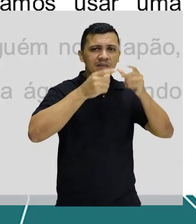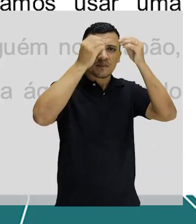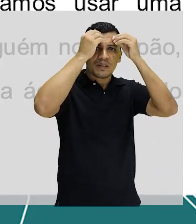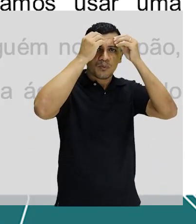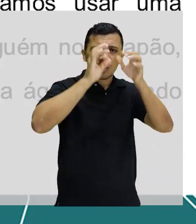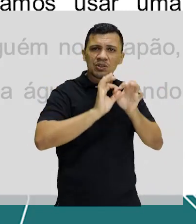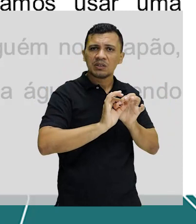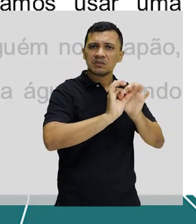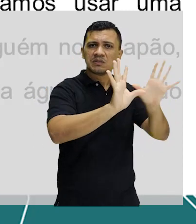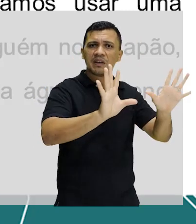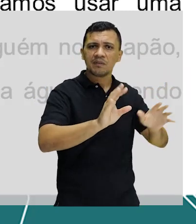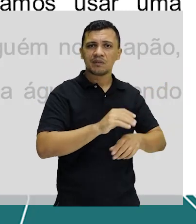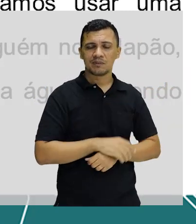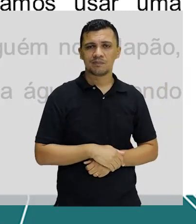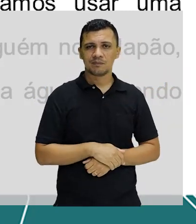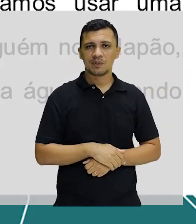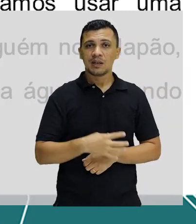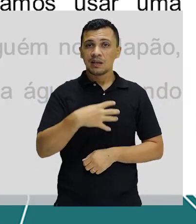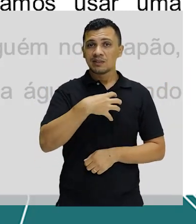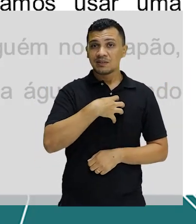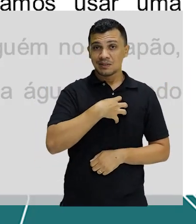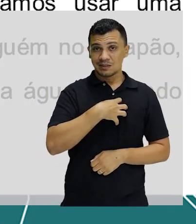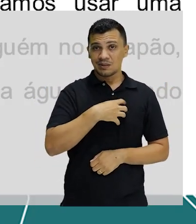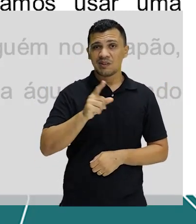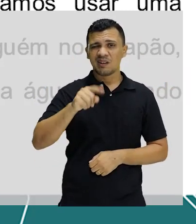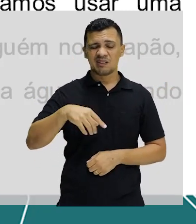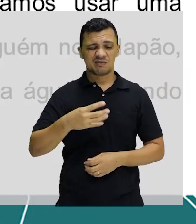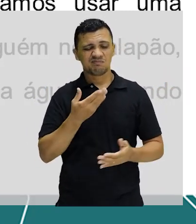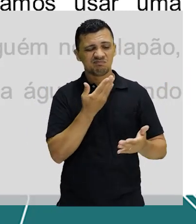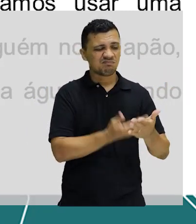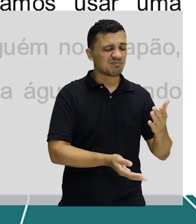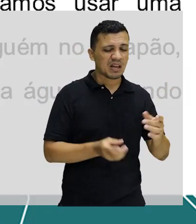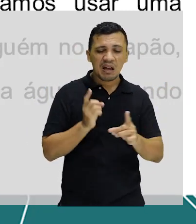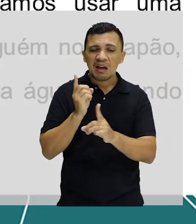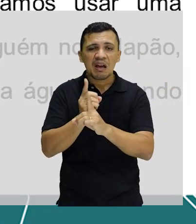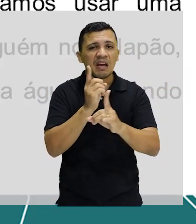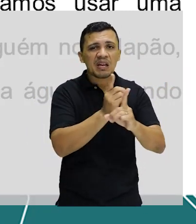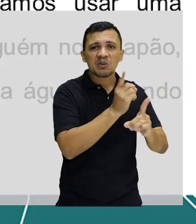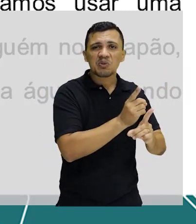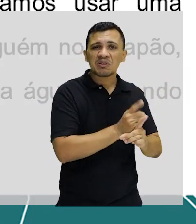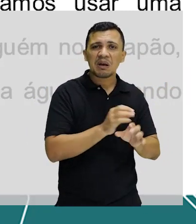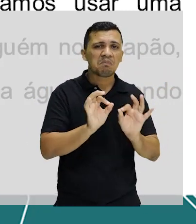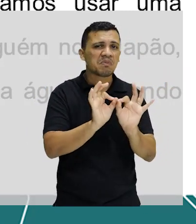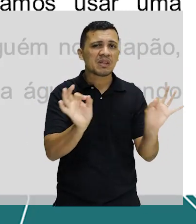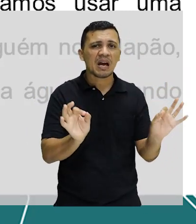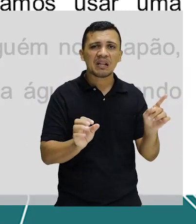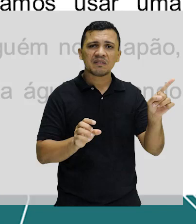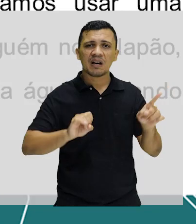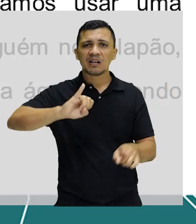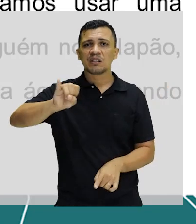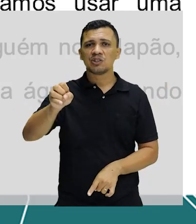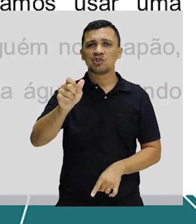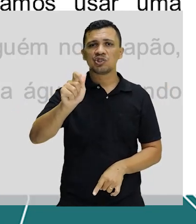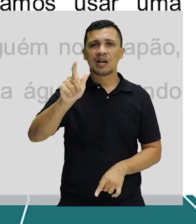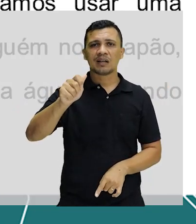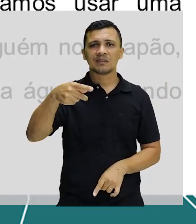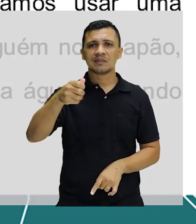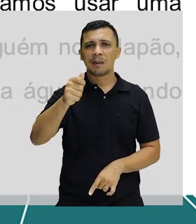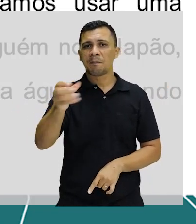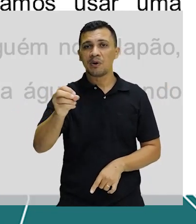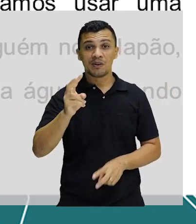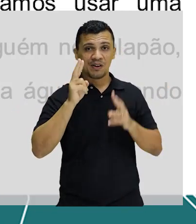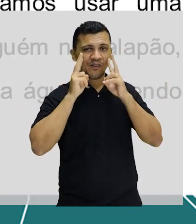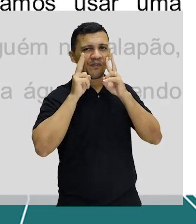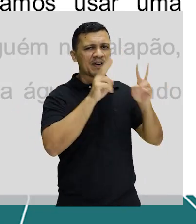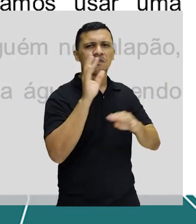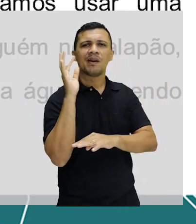economês. A sensação é de estar perdido. Você não vai encontrar ninguém no jalapão, mas vai ver a natureza intocada.